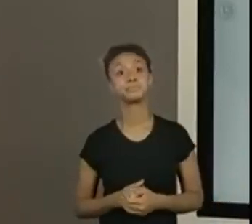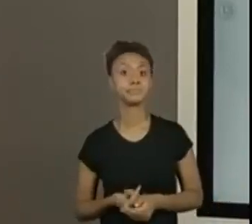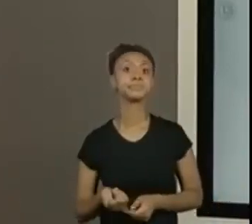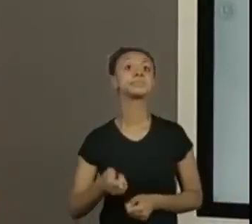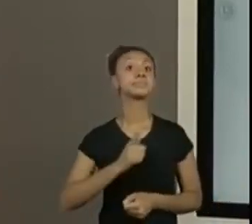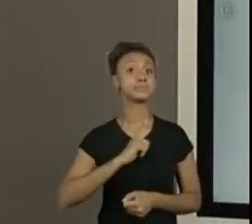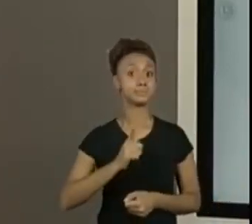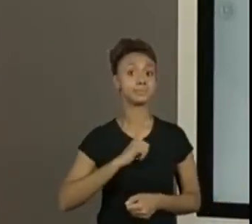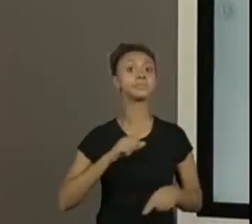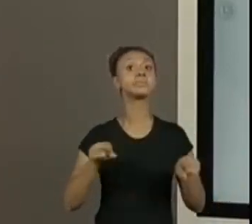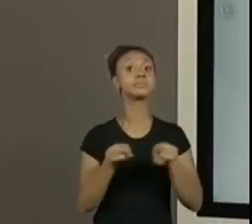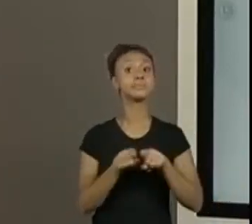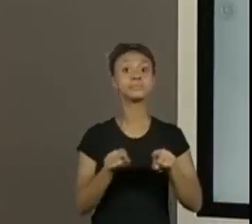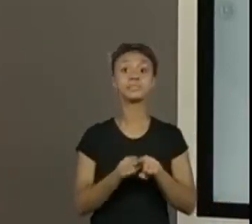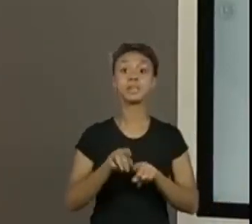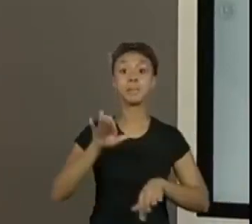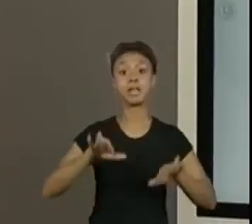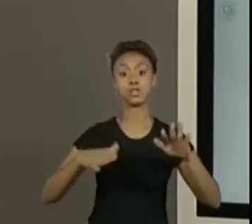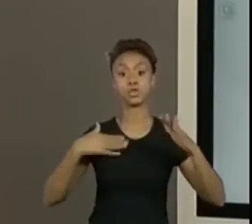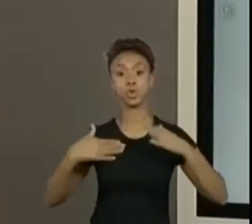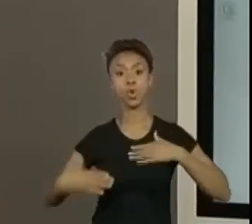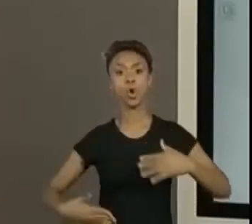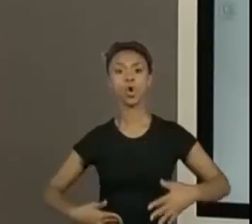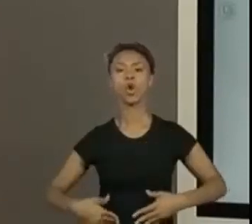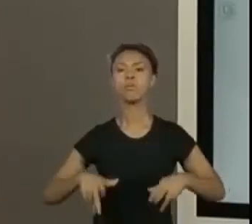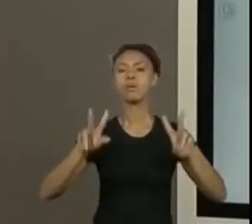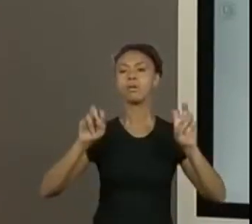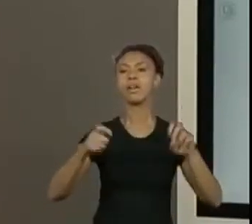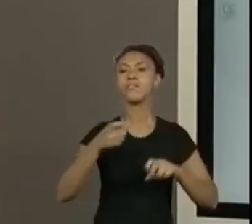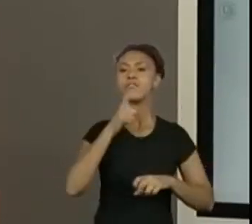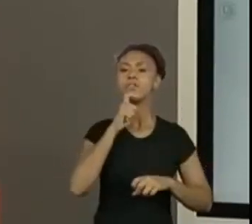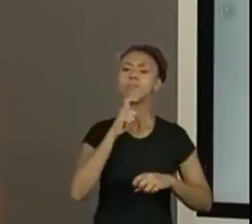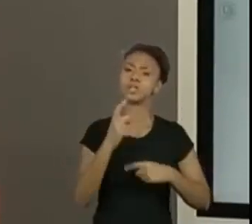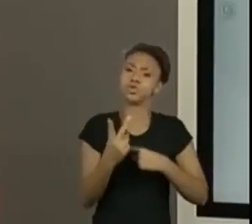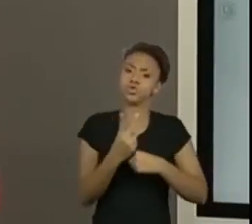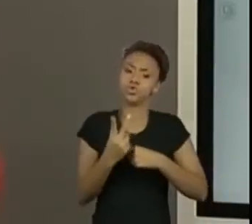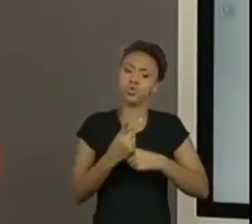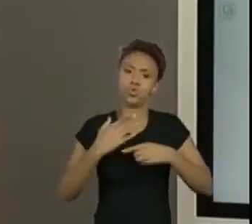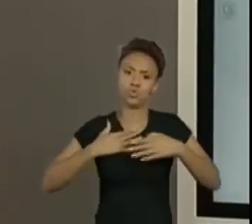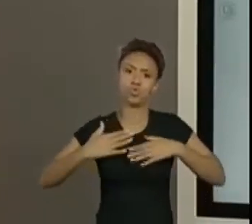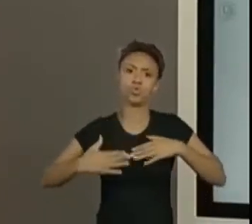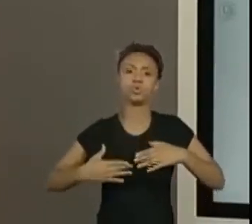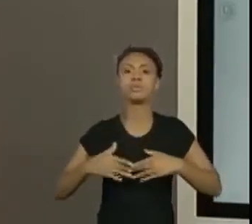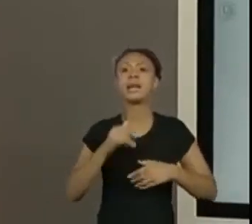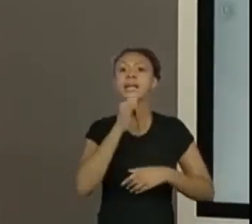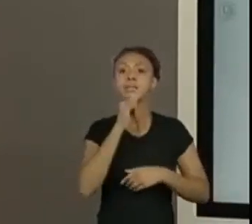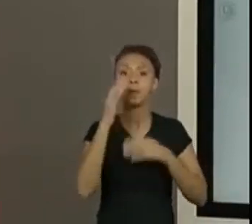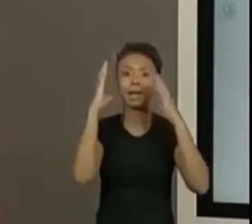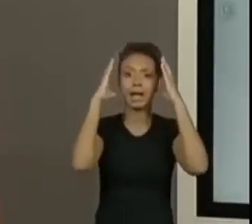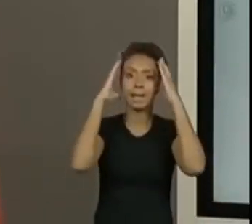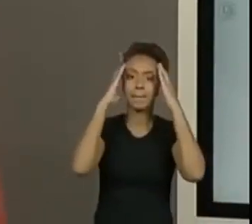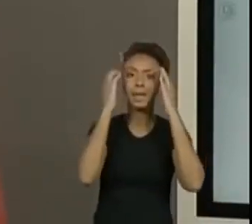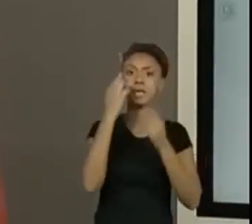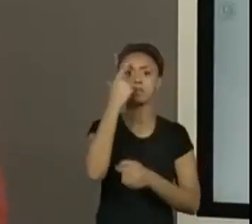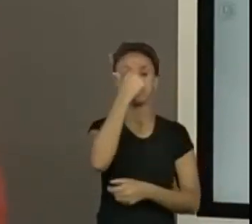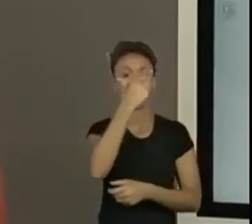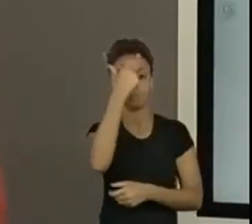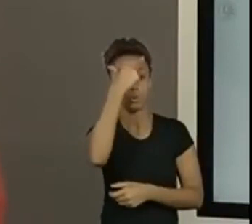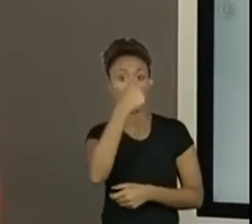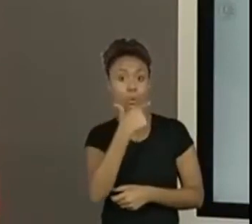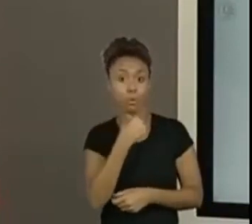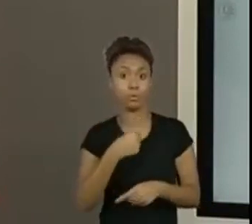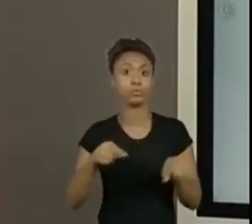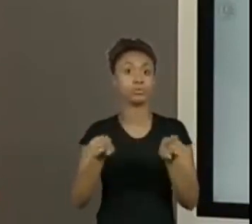a opção de ter algumas partes frias, até por proteção de vocês durante o jogo. A cabeça, o rosto, não